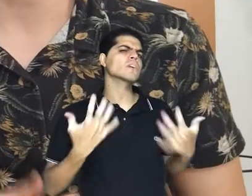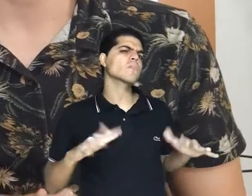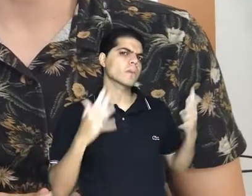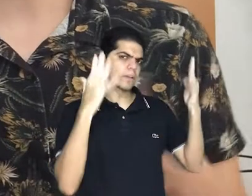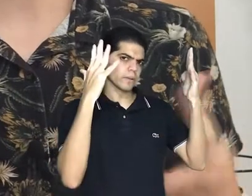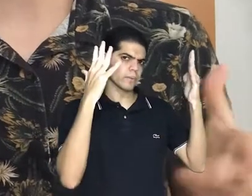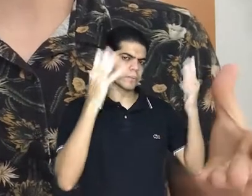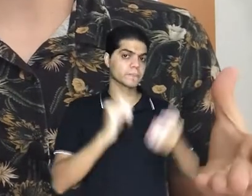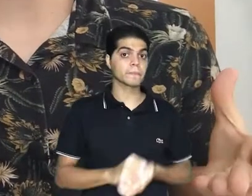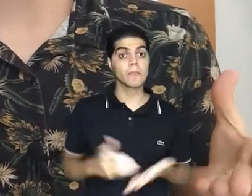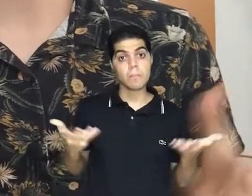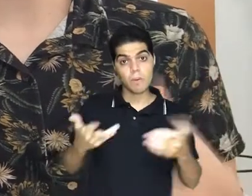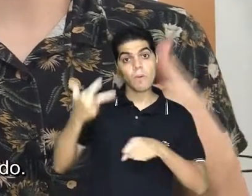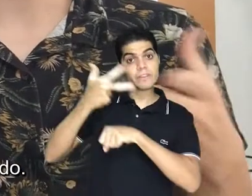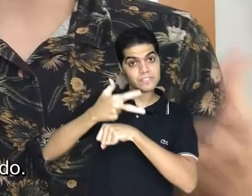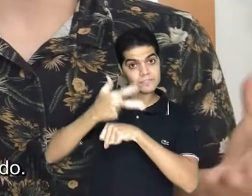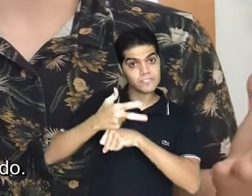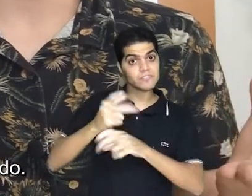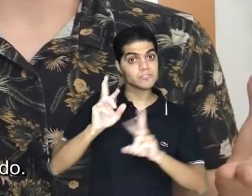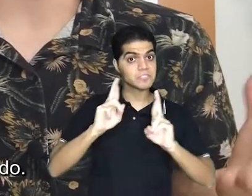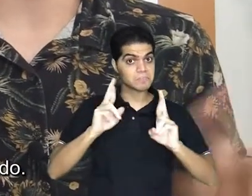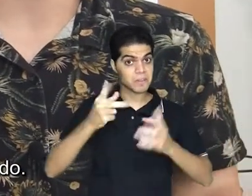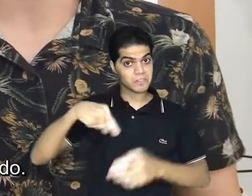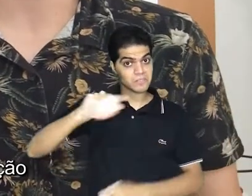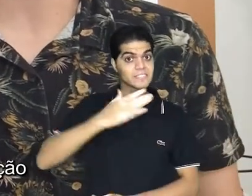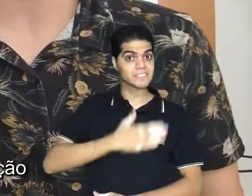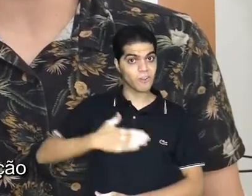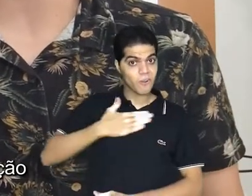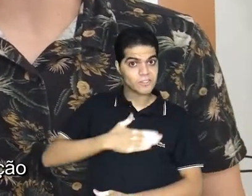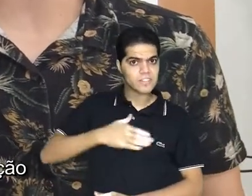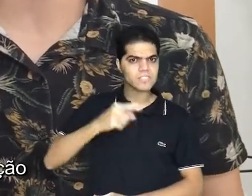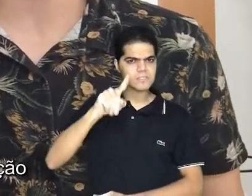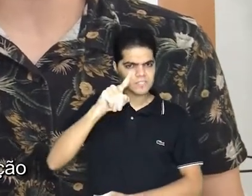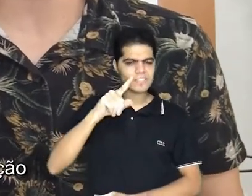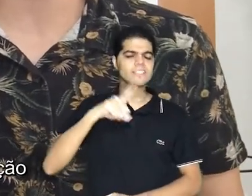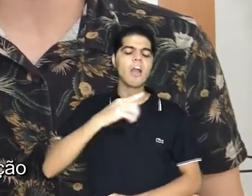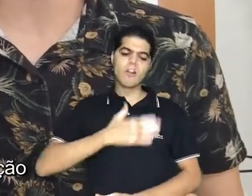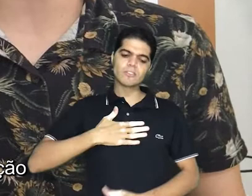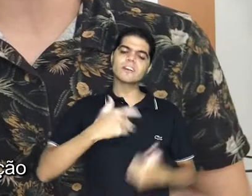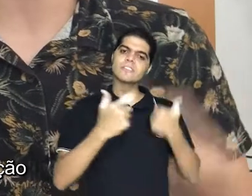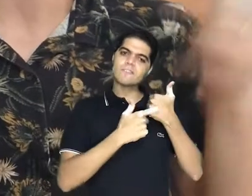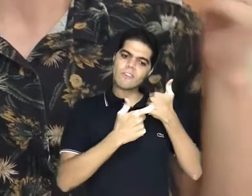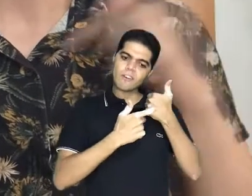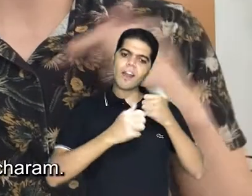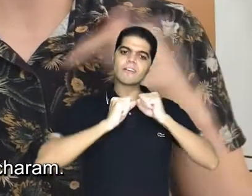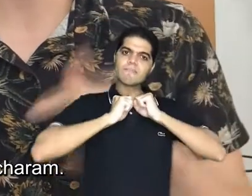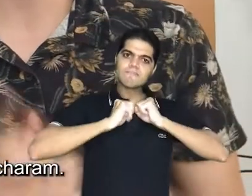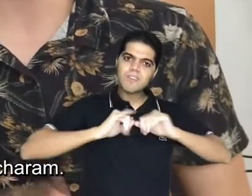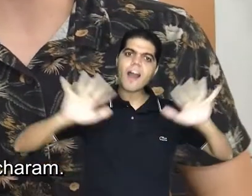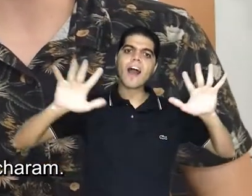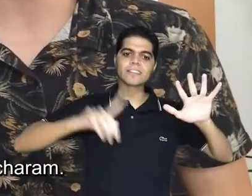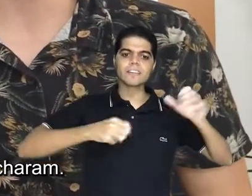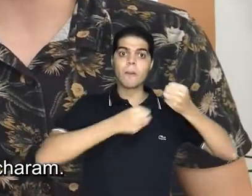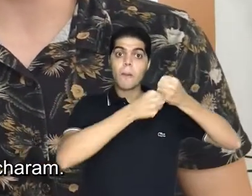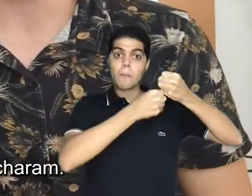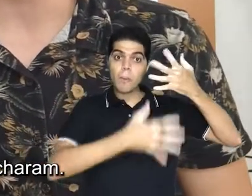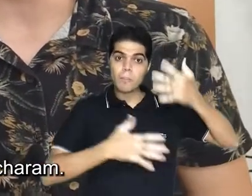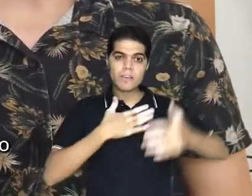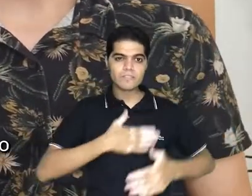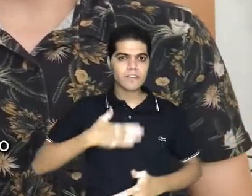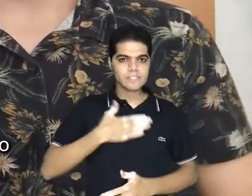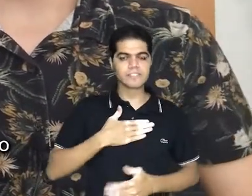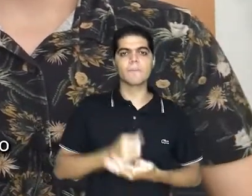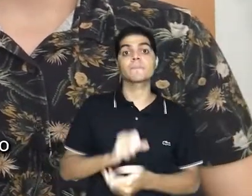comemorado bom pessoal foi esse vídeo eu espero que vocês tenham gostado caso você não gostado dê um like para ajudar na divulgação como ele vem aqui embaixo o que